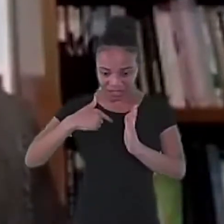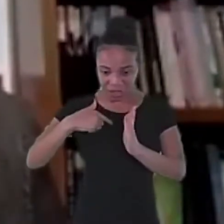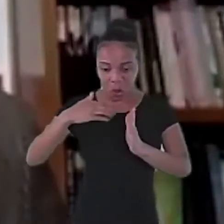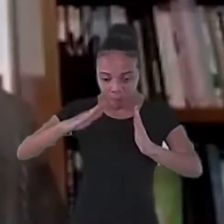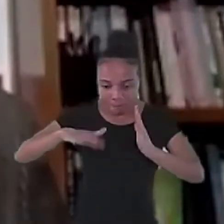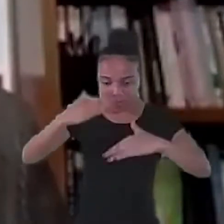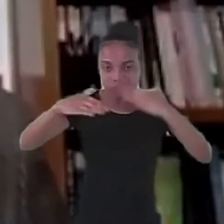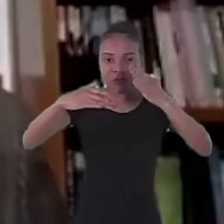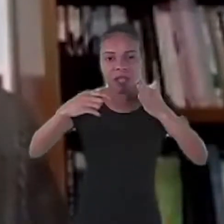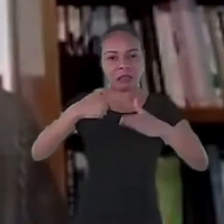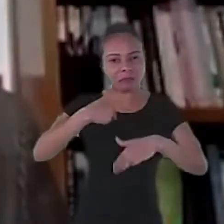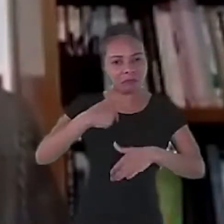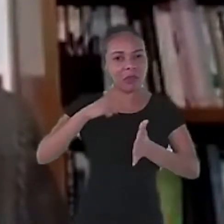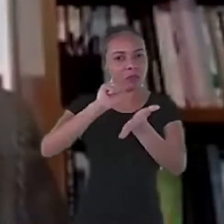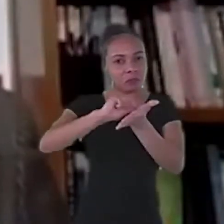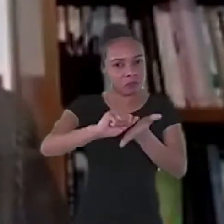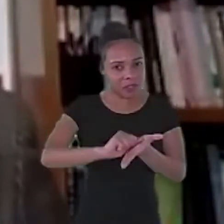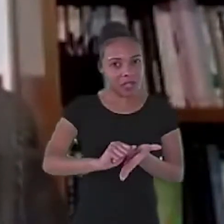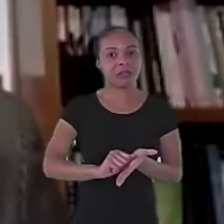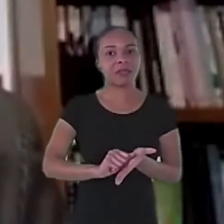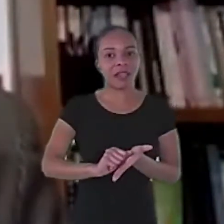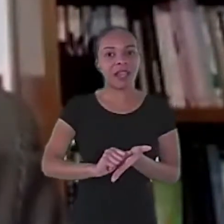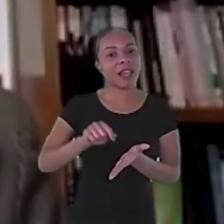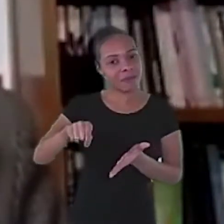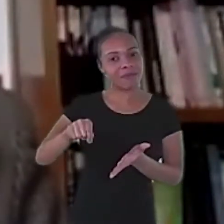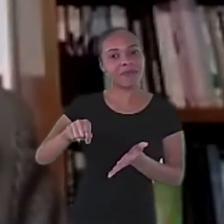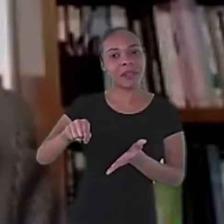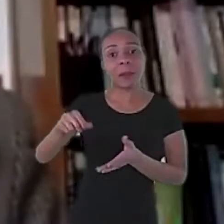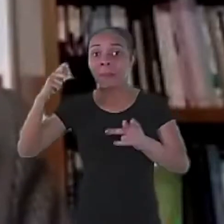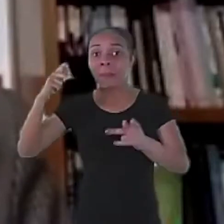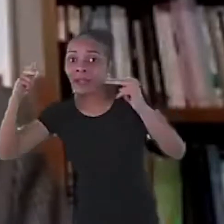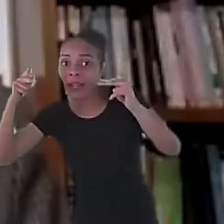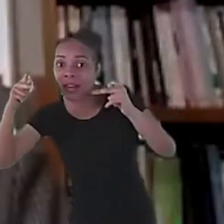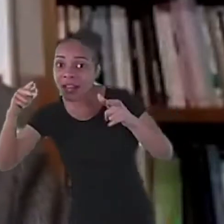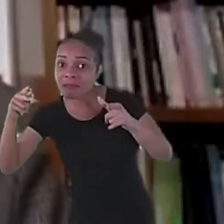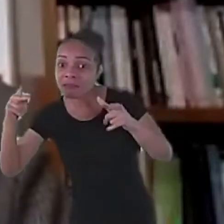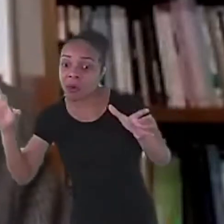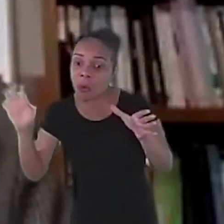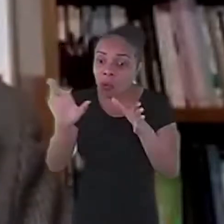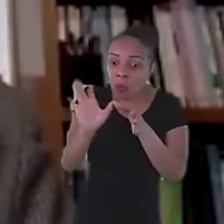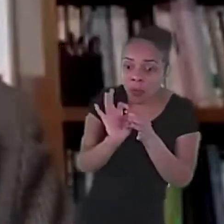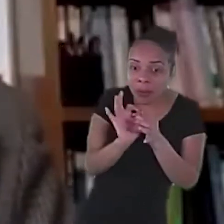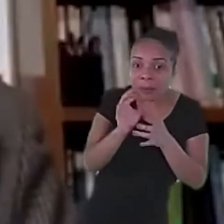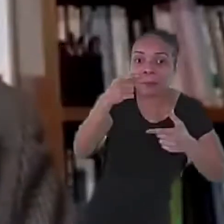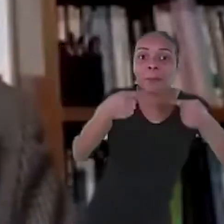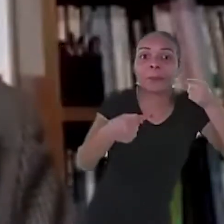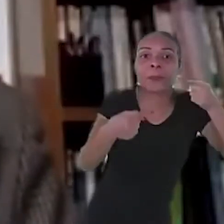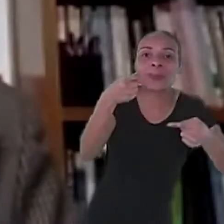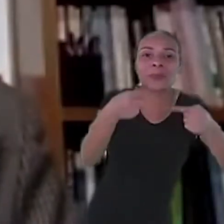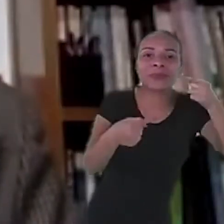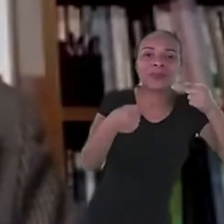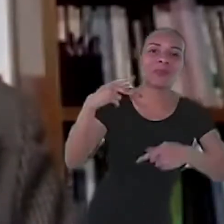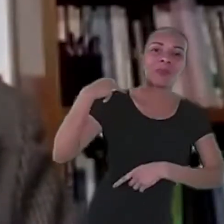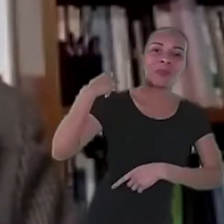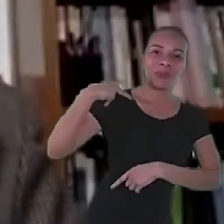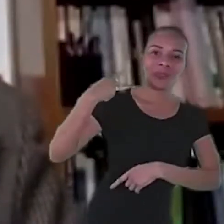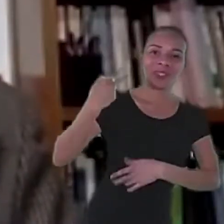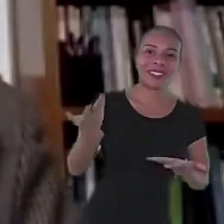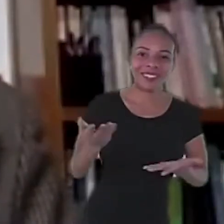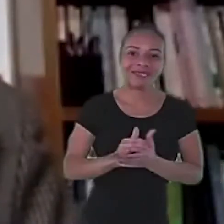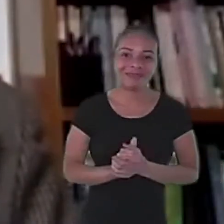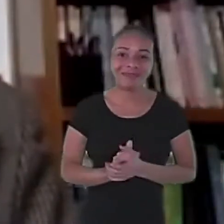Psicanálise aplicada ao campo da política. Então, tanto Freud como